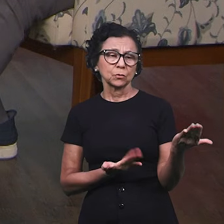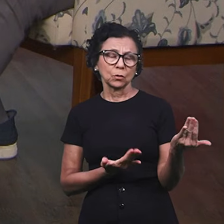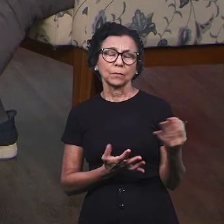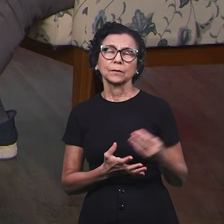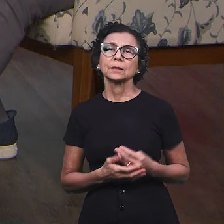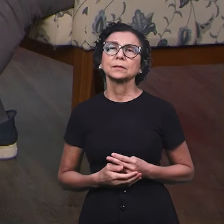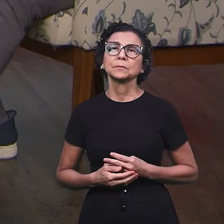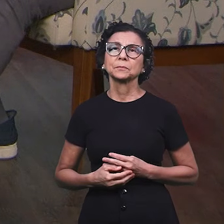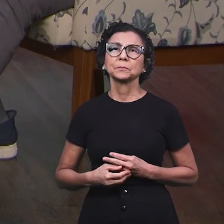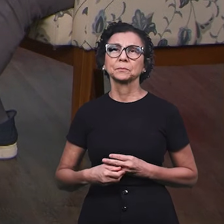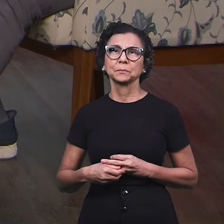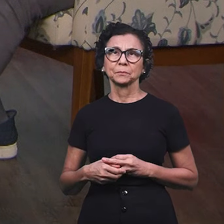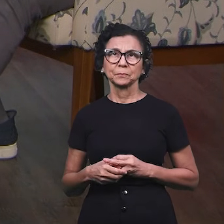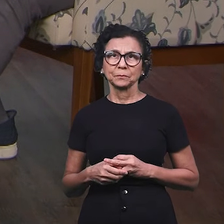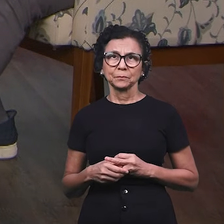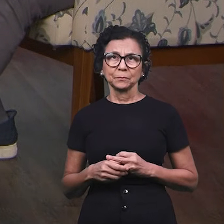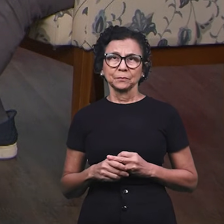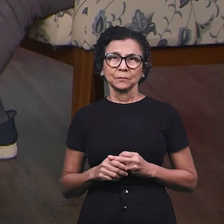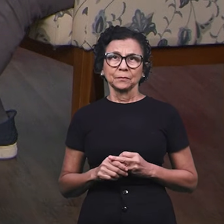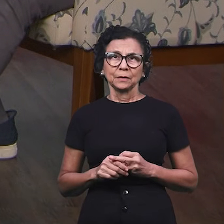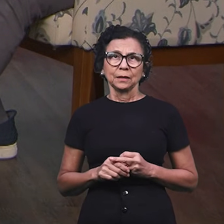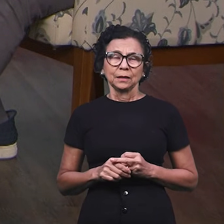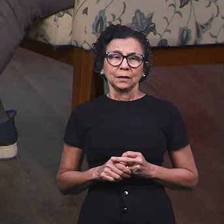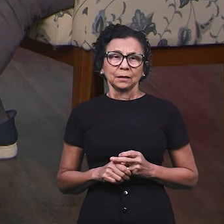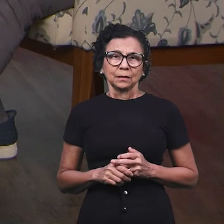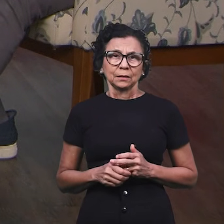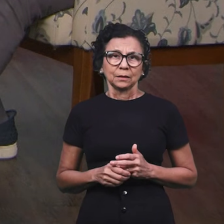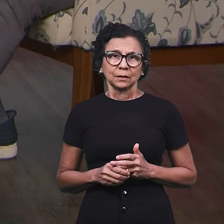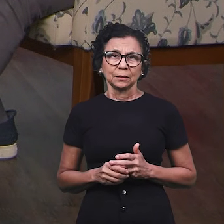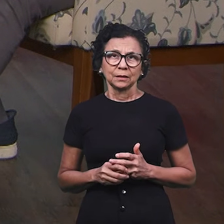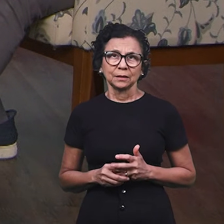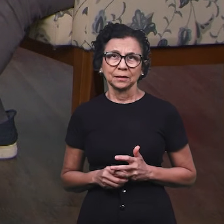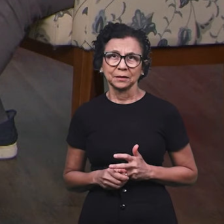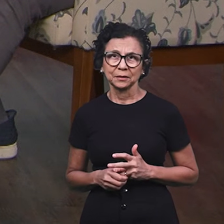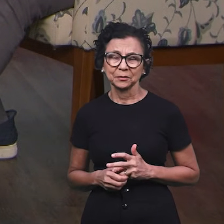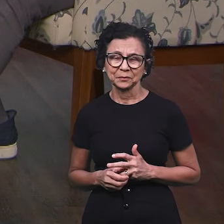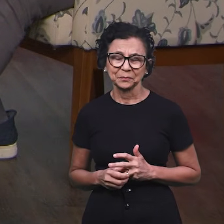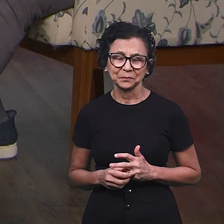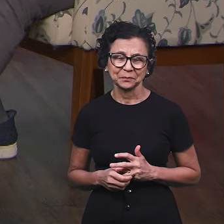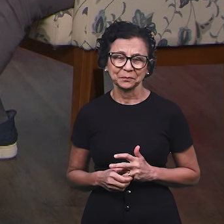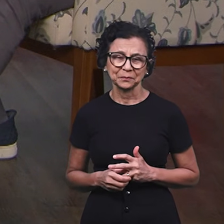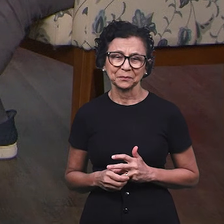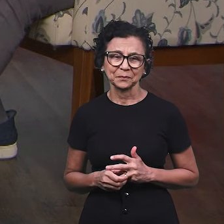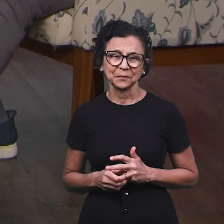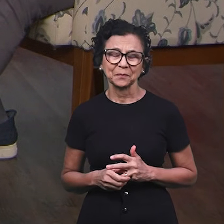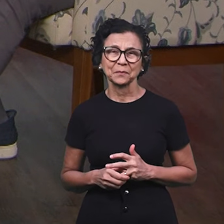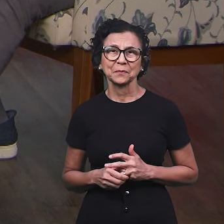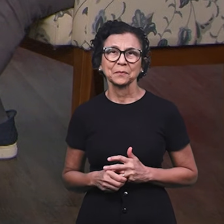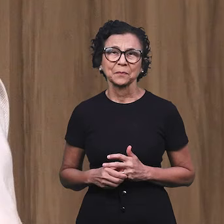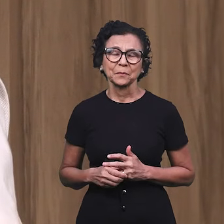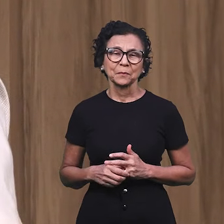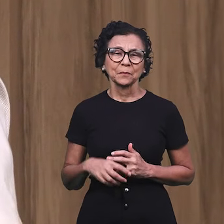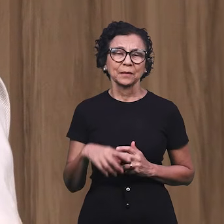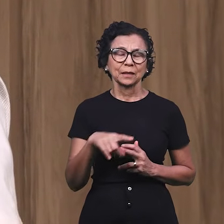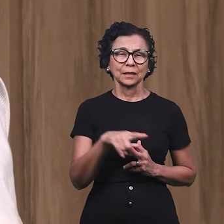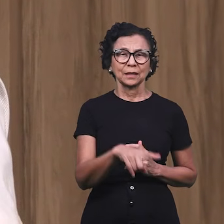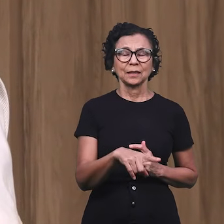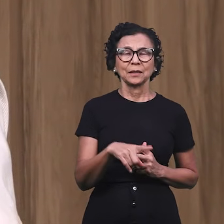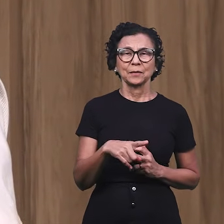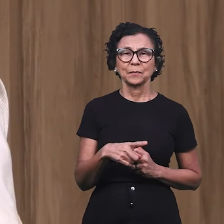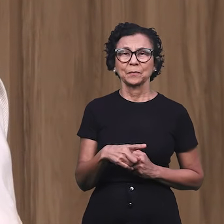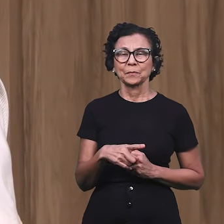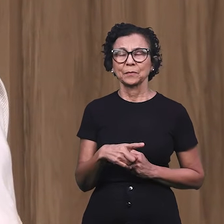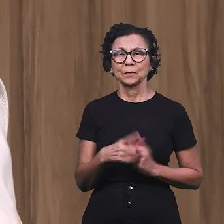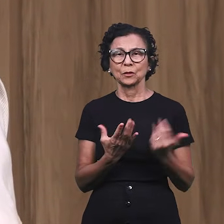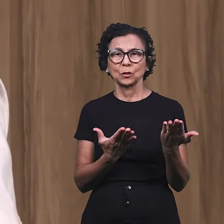dom de que eles levavam o púlpito da igreja para a casa deles e colocavam na